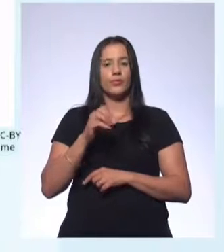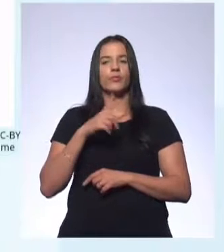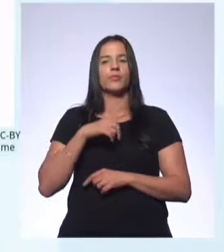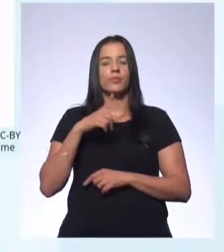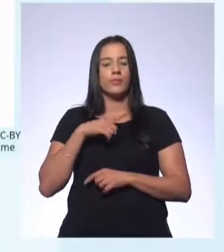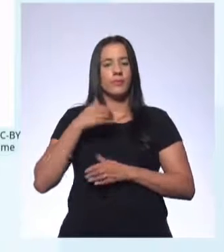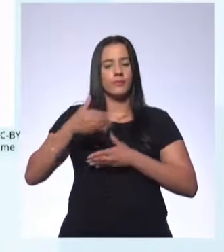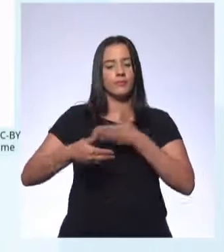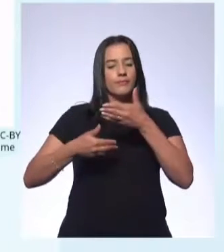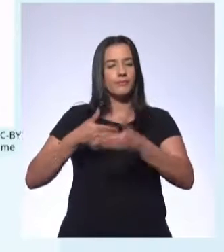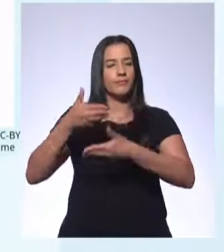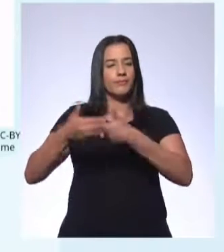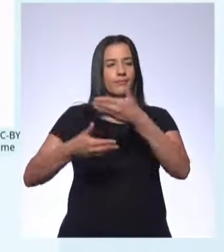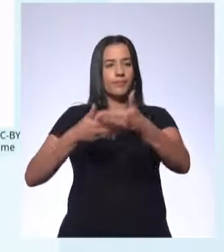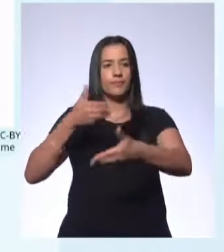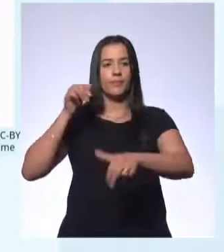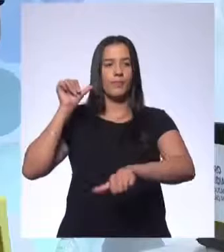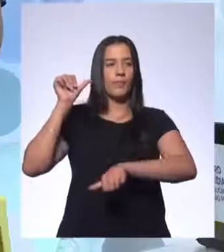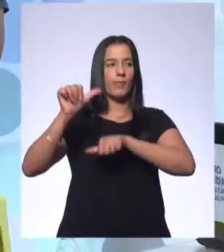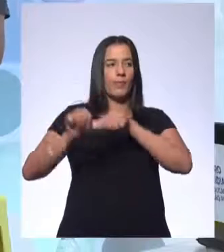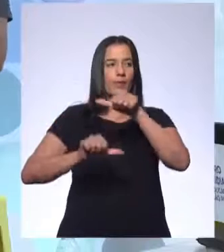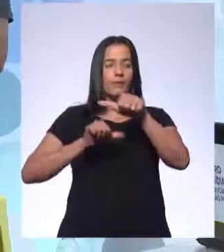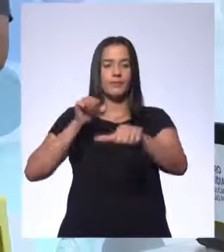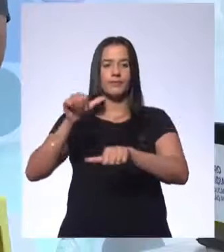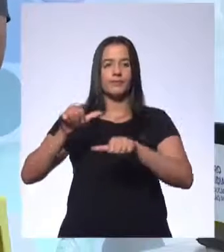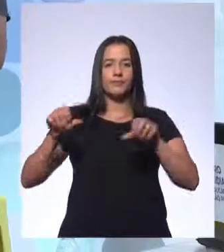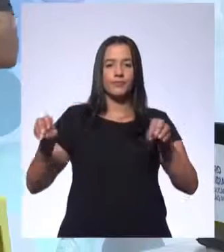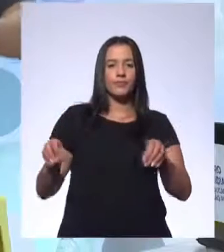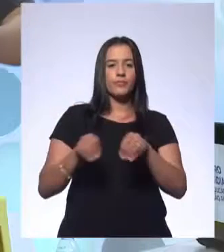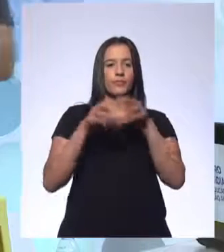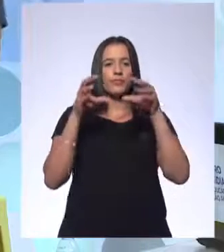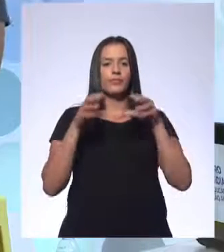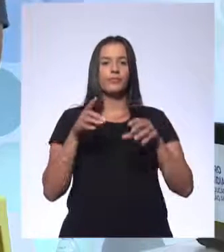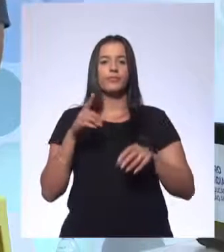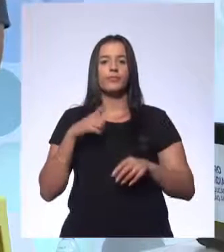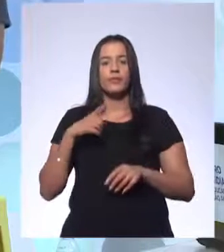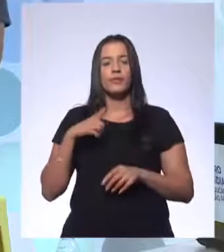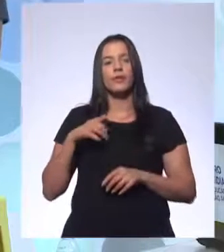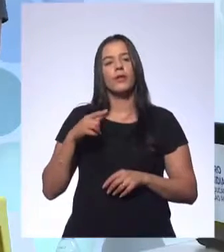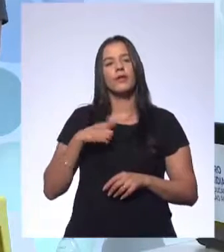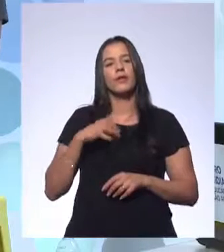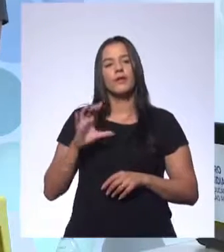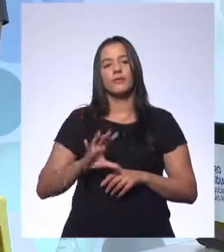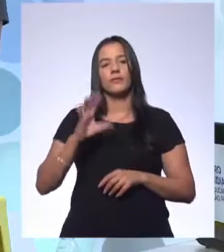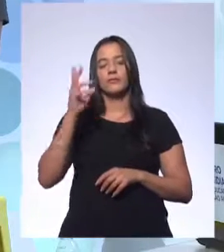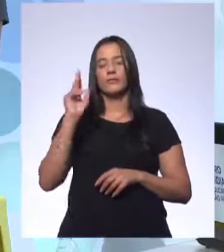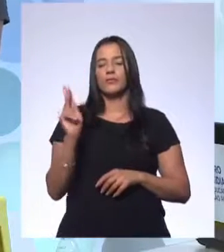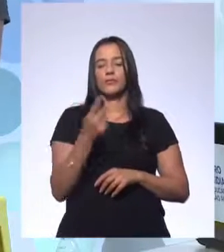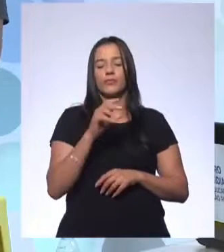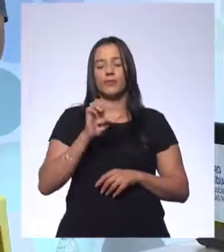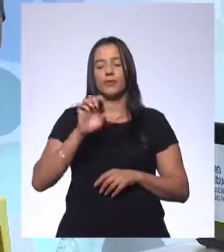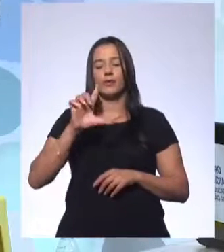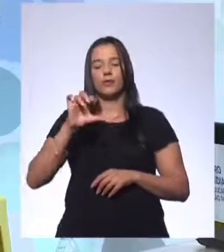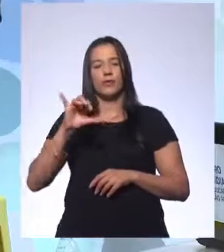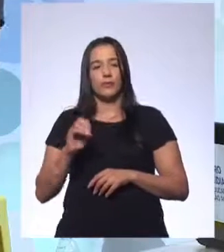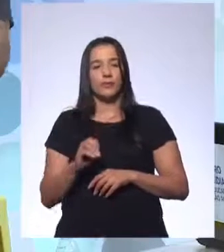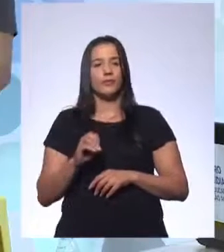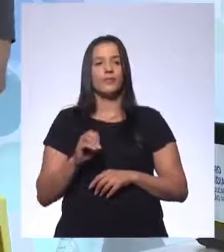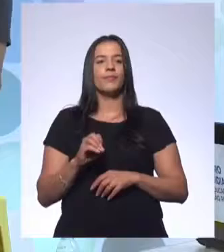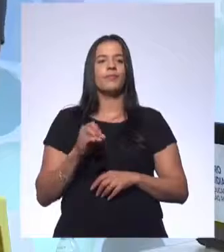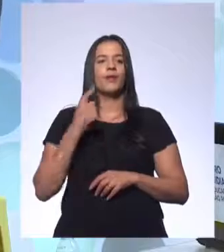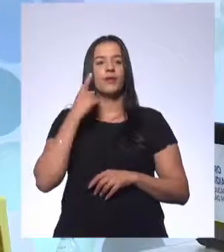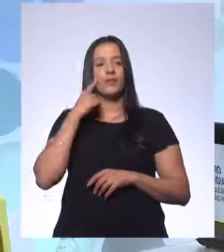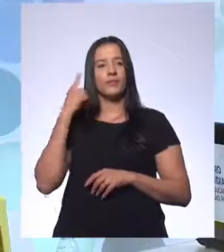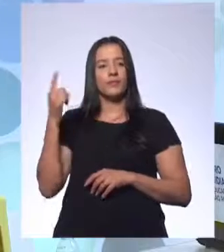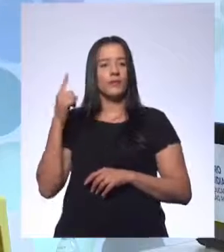contínuo que vai fundindo um hidrogênio no outro hidrogênio, formando hélio, é um processo complexo. E aqui nessa